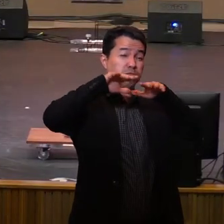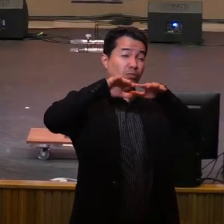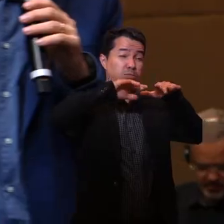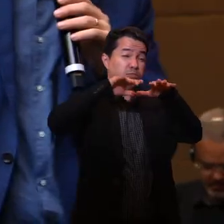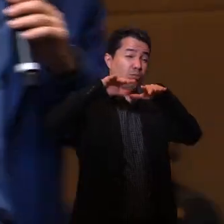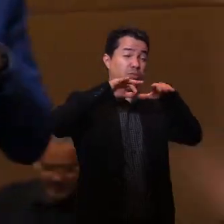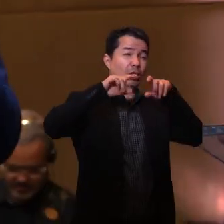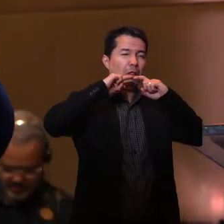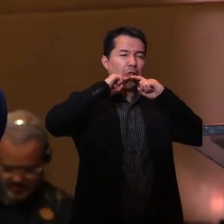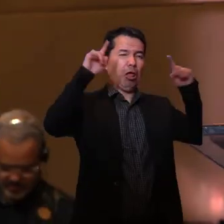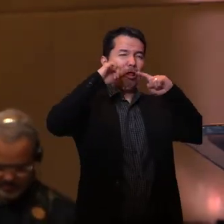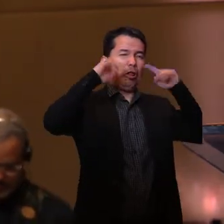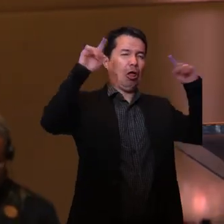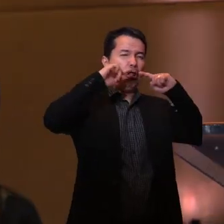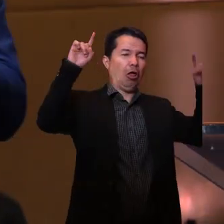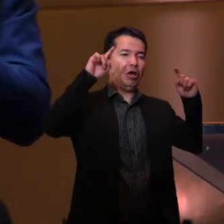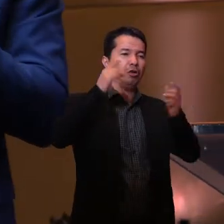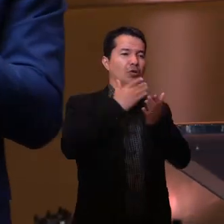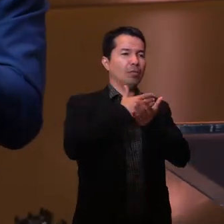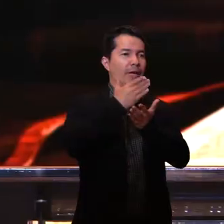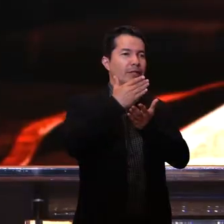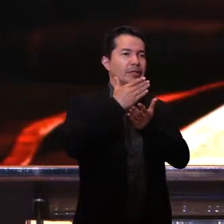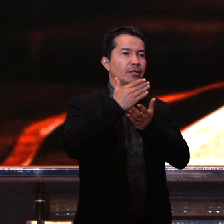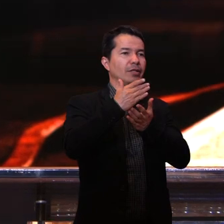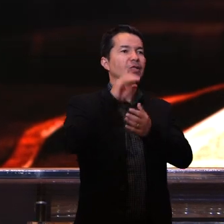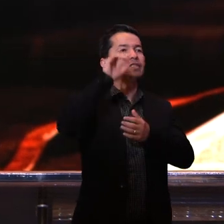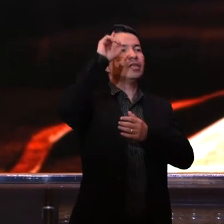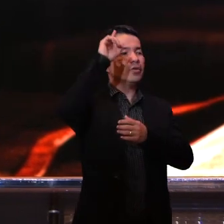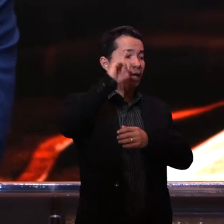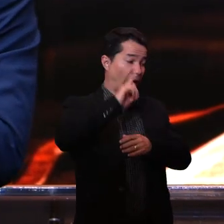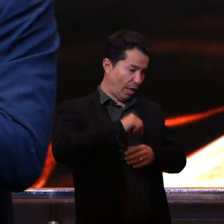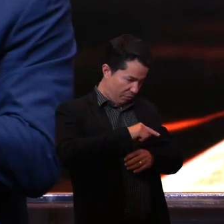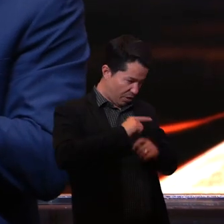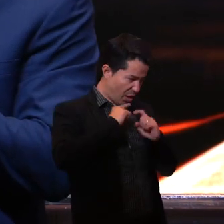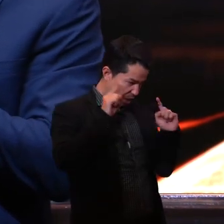que as cobras começaram a picar o povo de Deus.